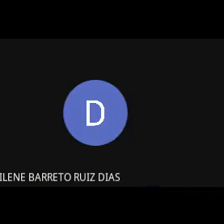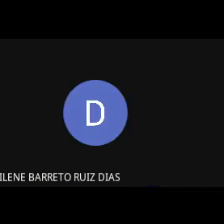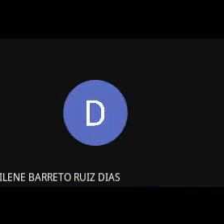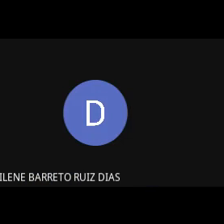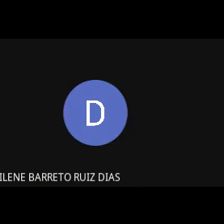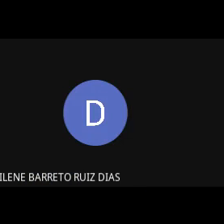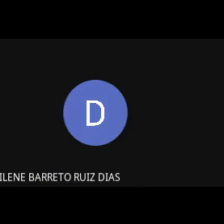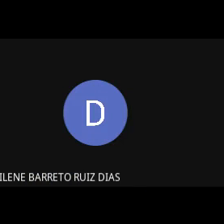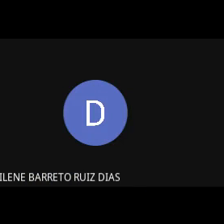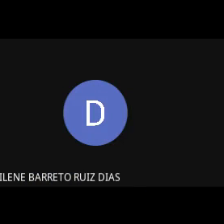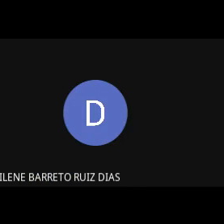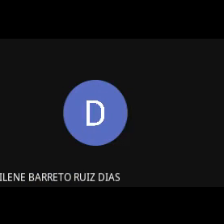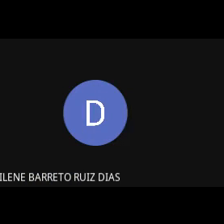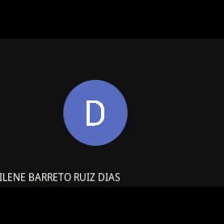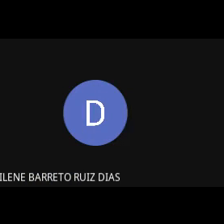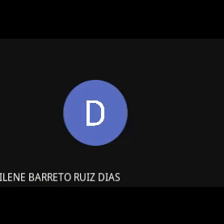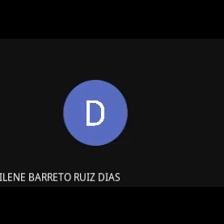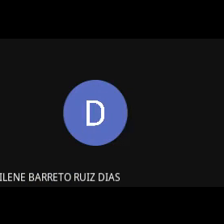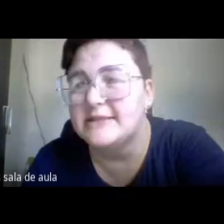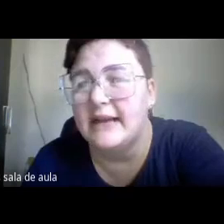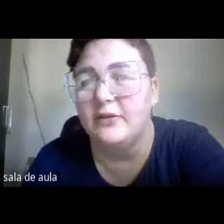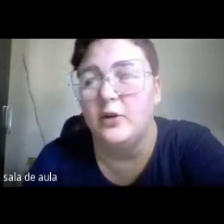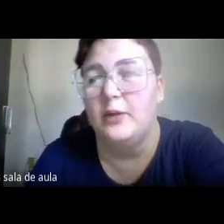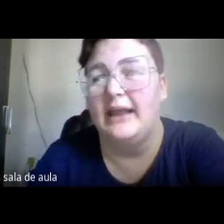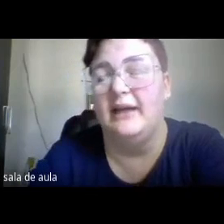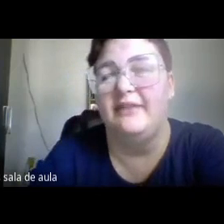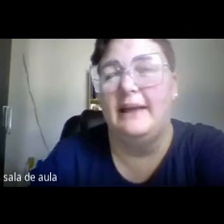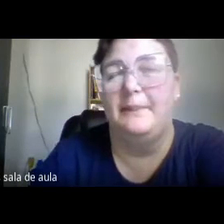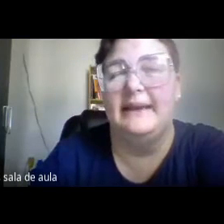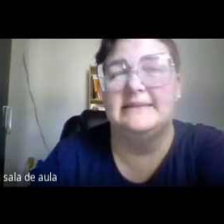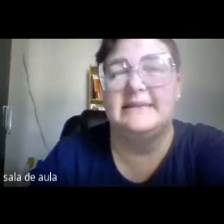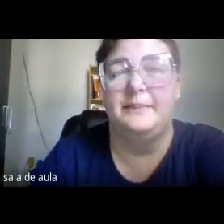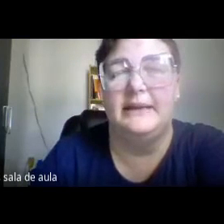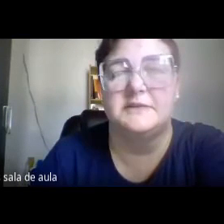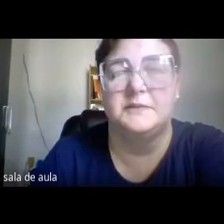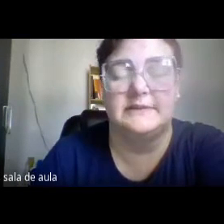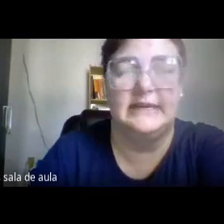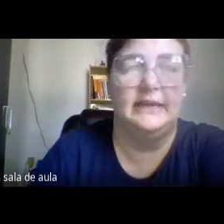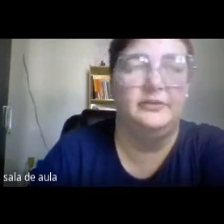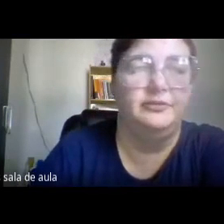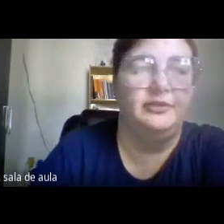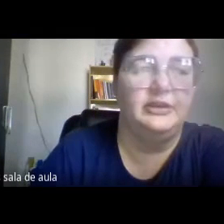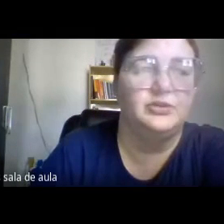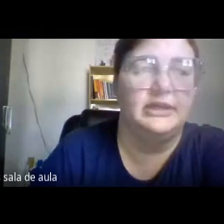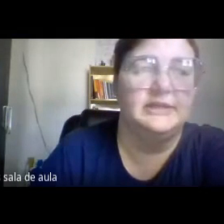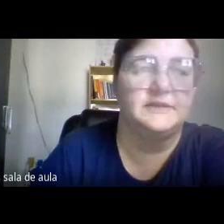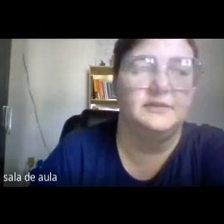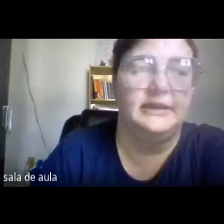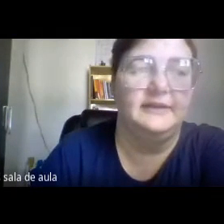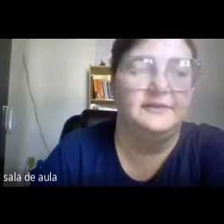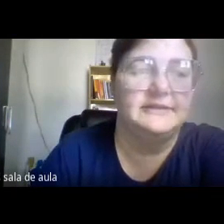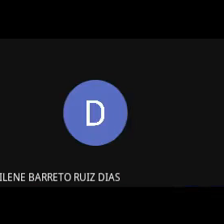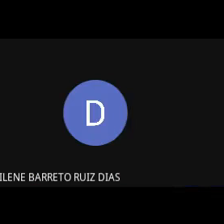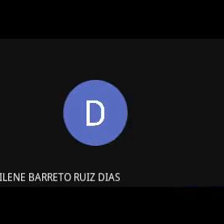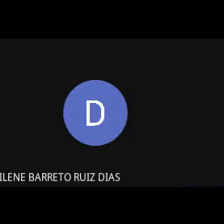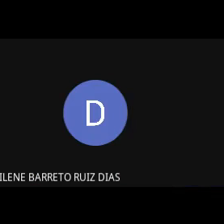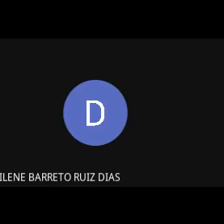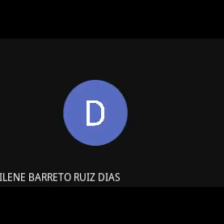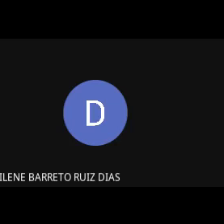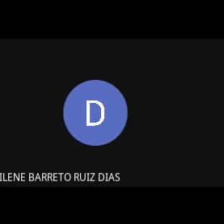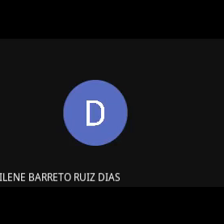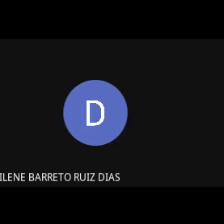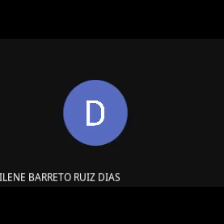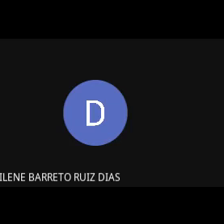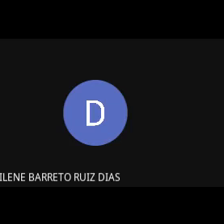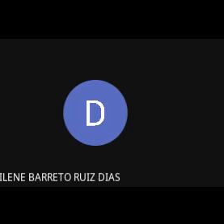Tu queria fazer uma demonstração de como fazer a postagem. De como postar, como ela vai aparecer para elas postarem o vídeo. Era isso que eu queria fazer. A